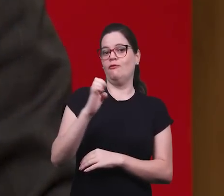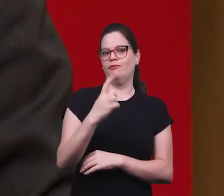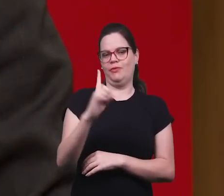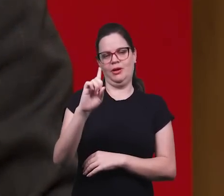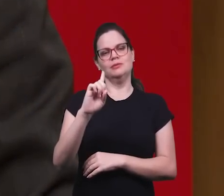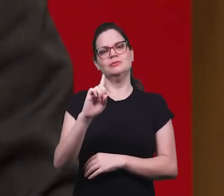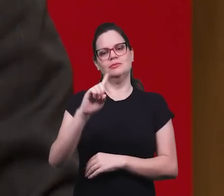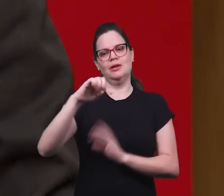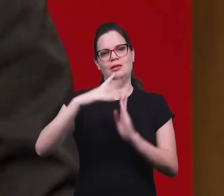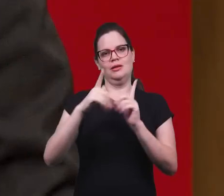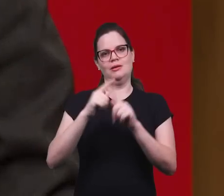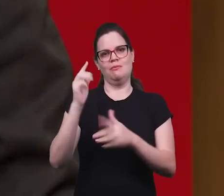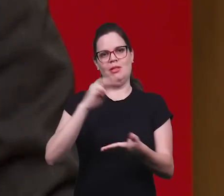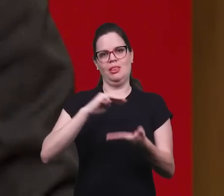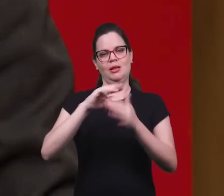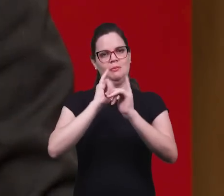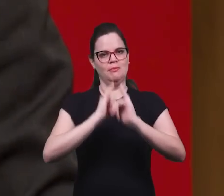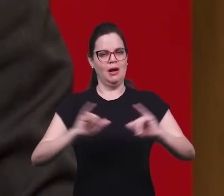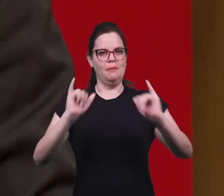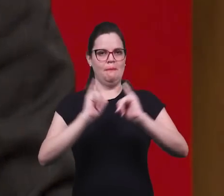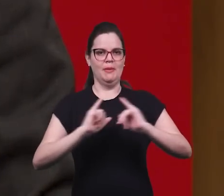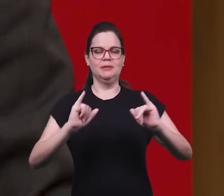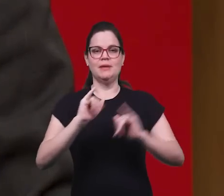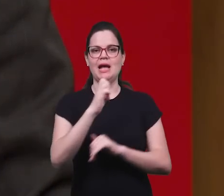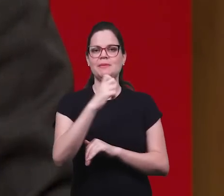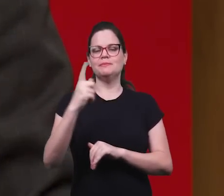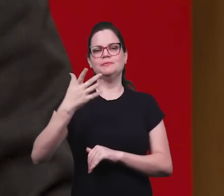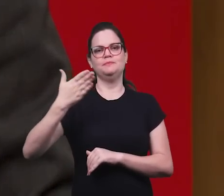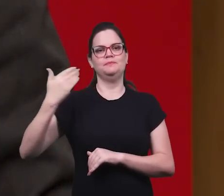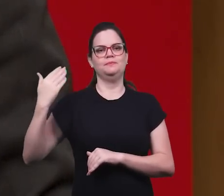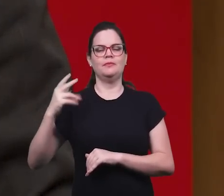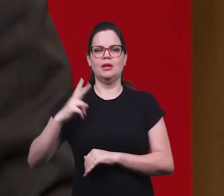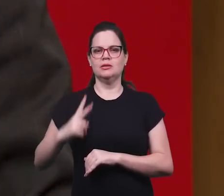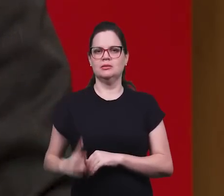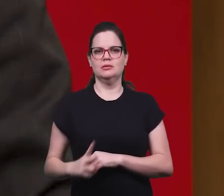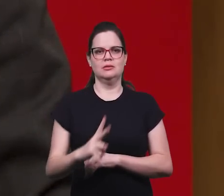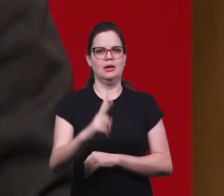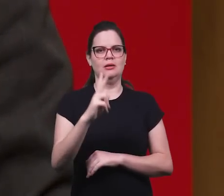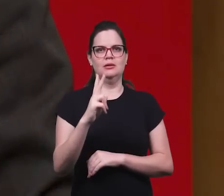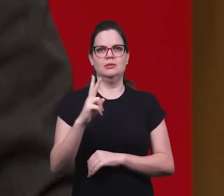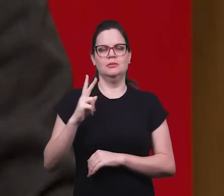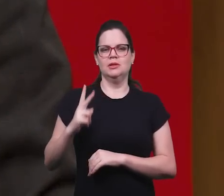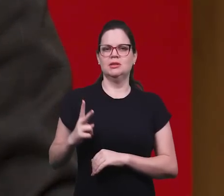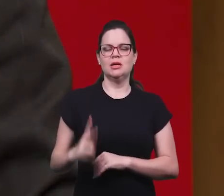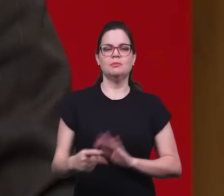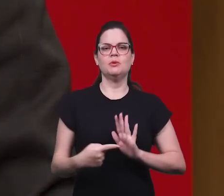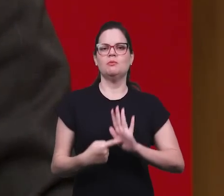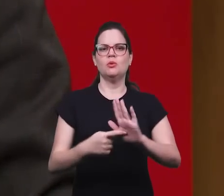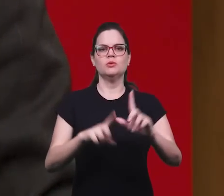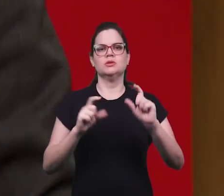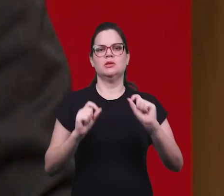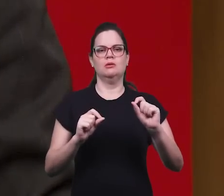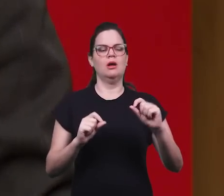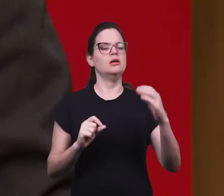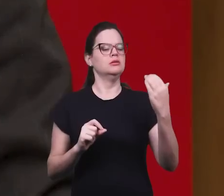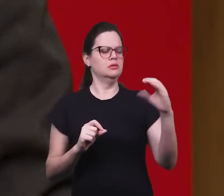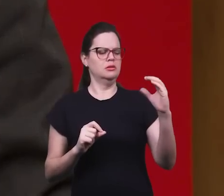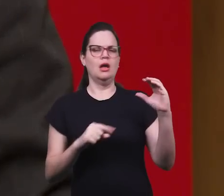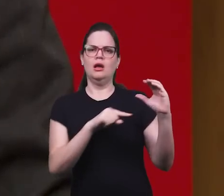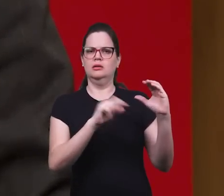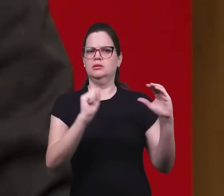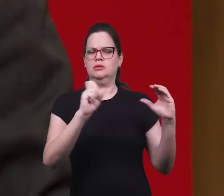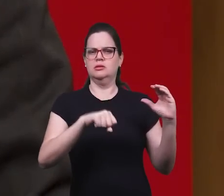Maranata. Nos nossos episódios nós nos ocupamos, sim, sempre, a valorizar a ciência que é